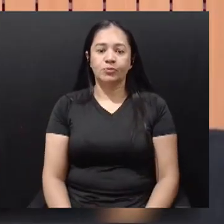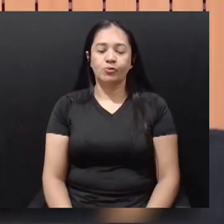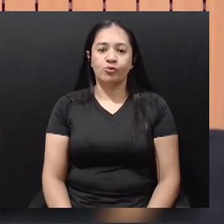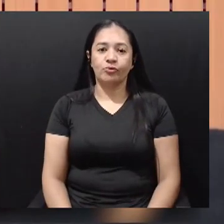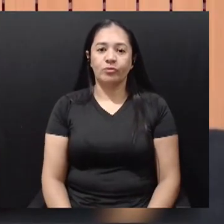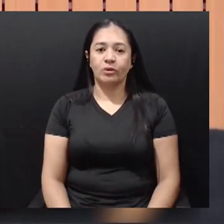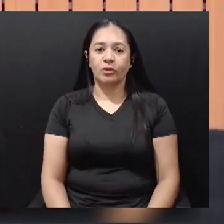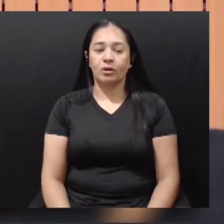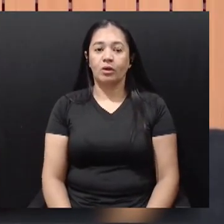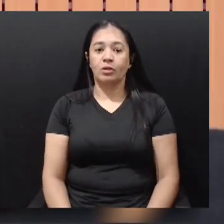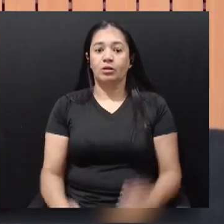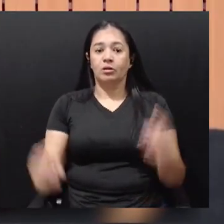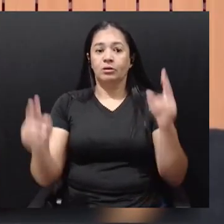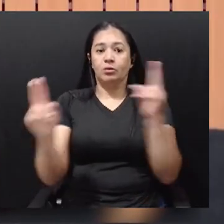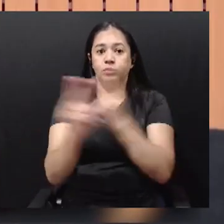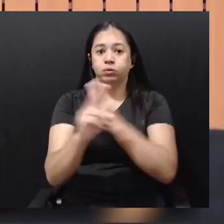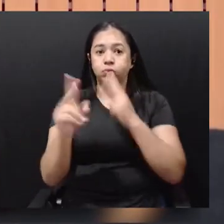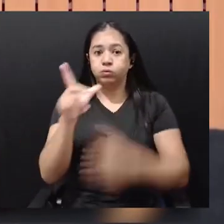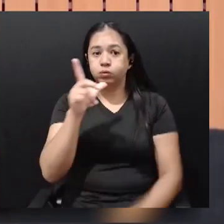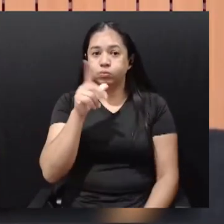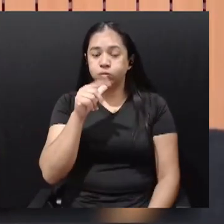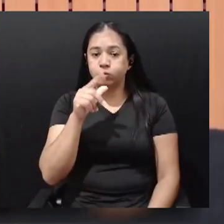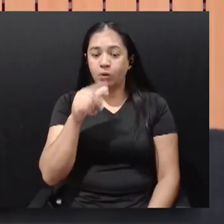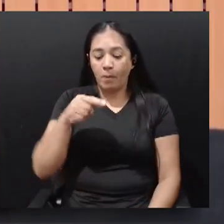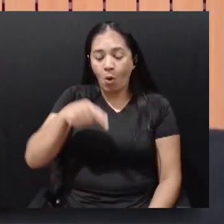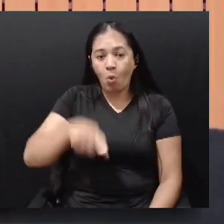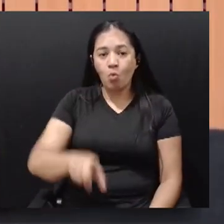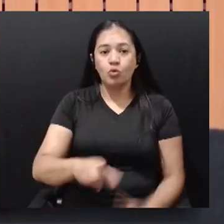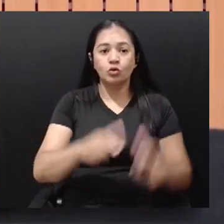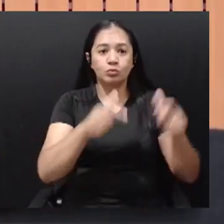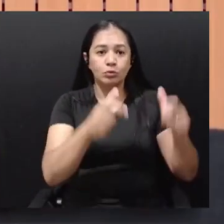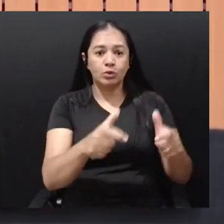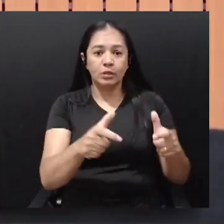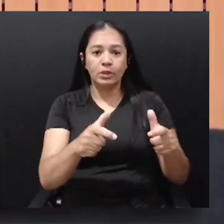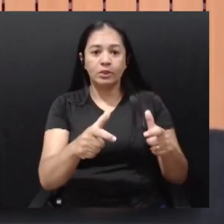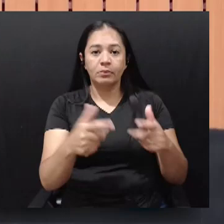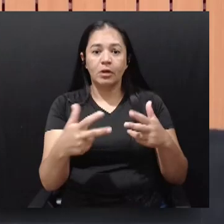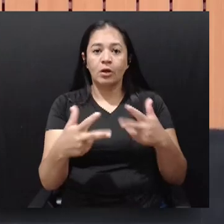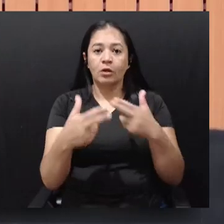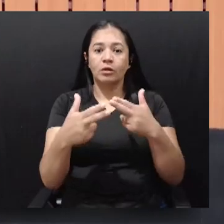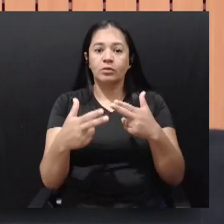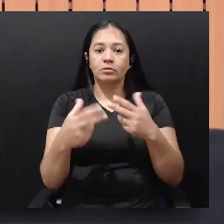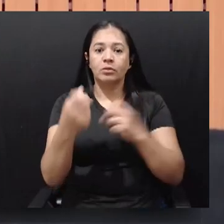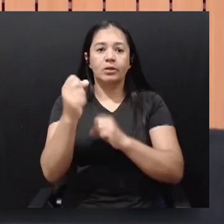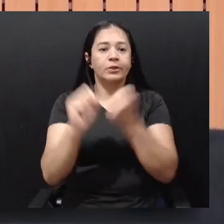o último local que você deveria cortar água é a indústria, emprego.